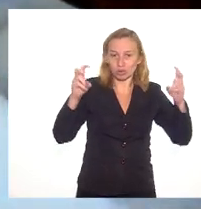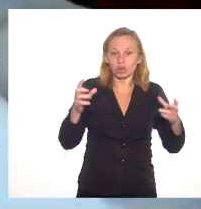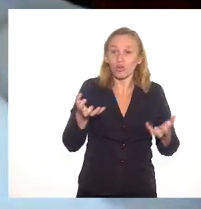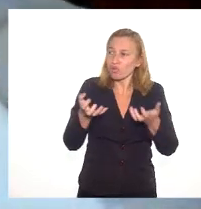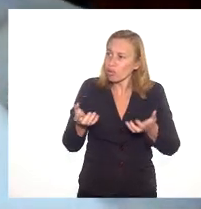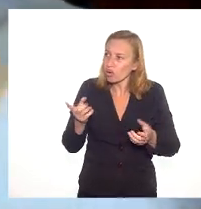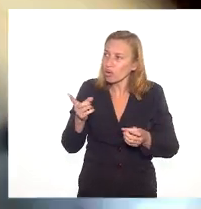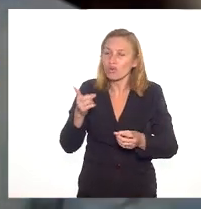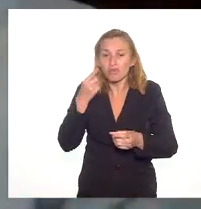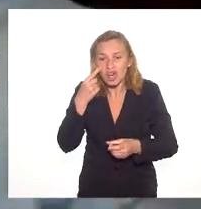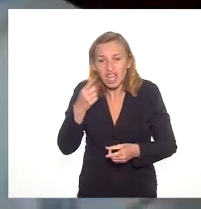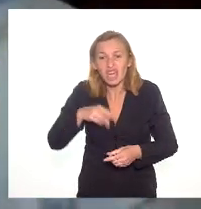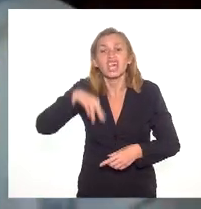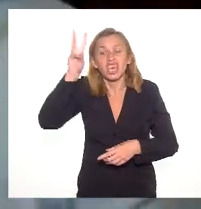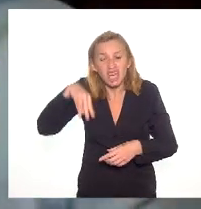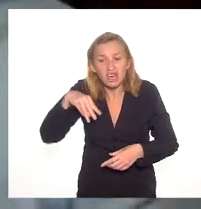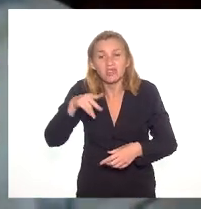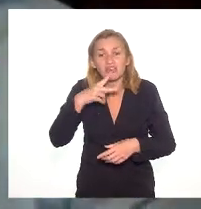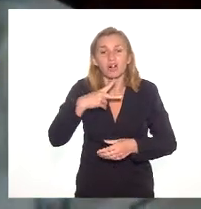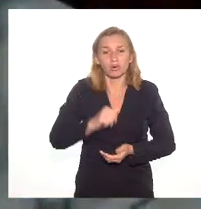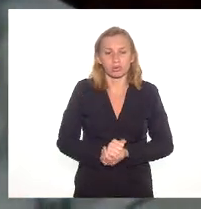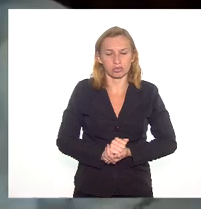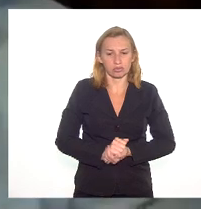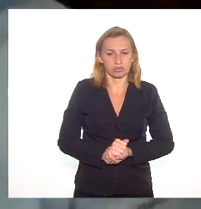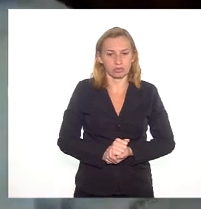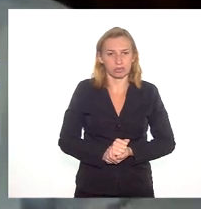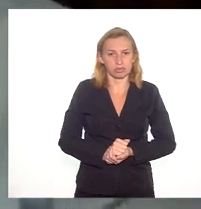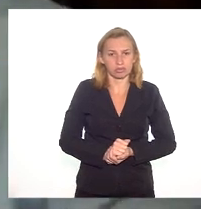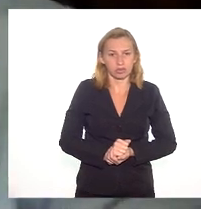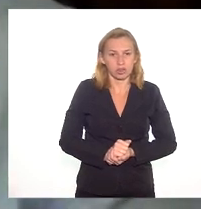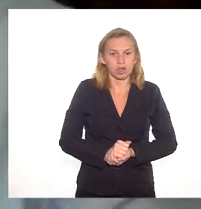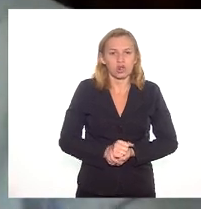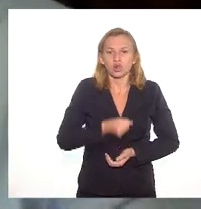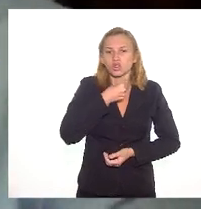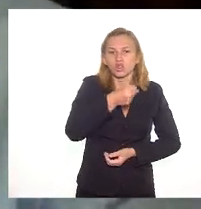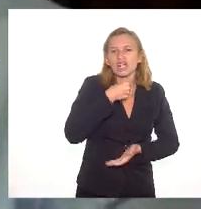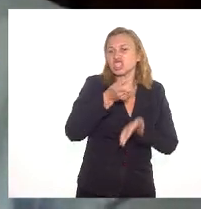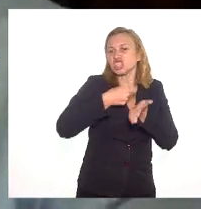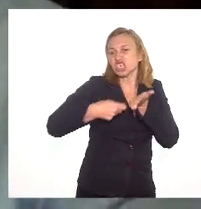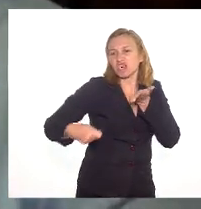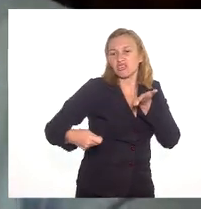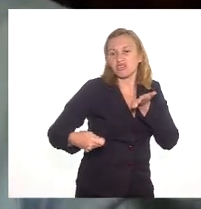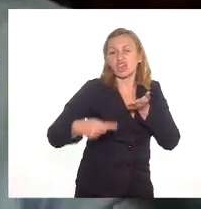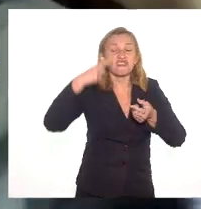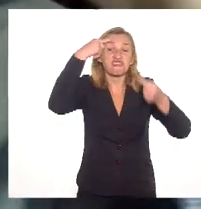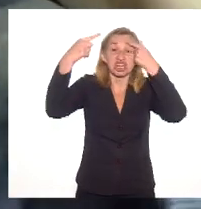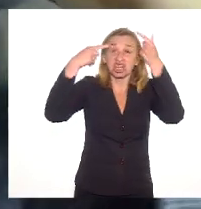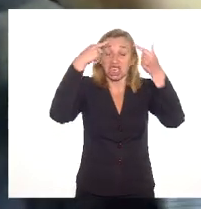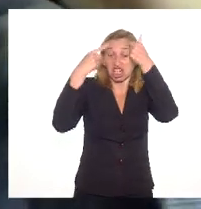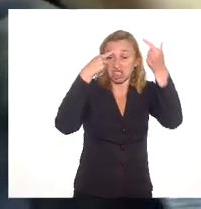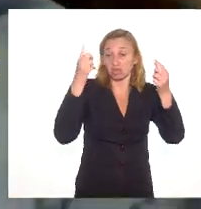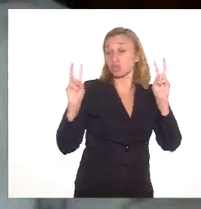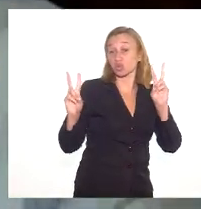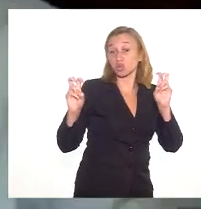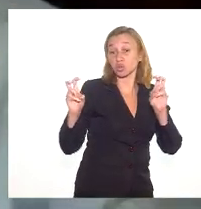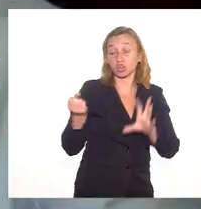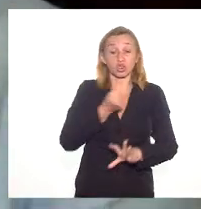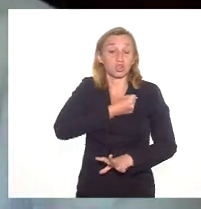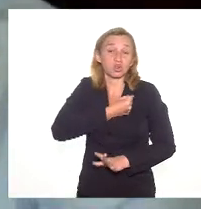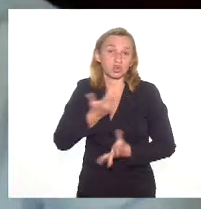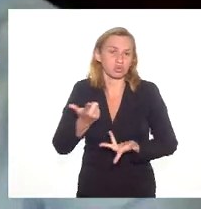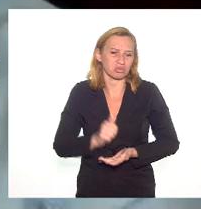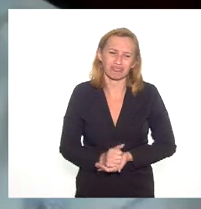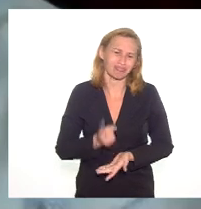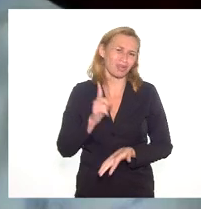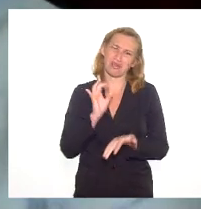jornalista. Ontem alguém citou naquele... Um jornalista escreveu dizendo que estão inventando esses dados. Gente, isso não pode